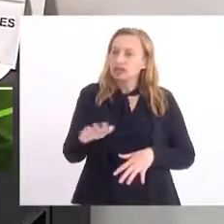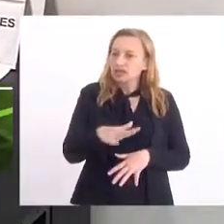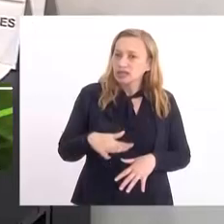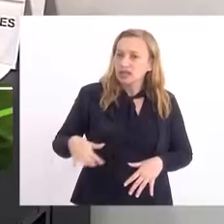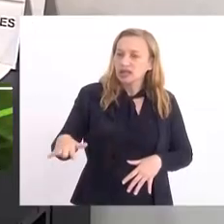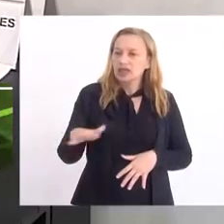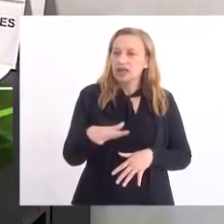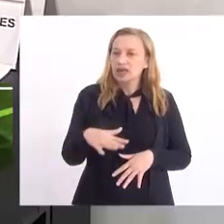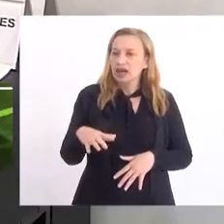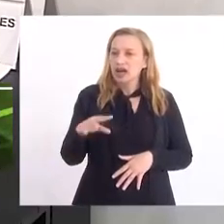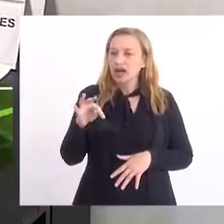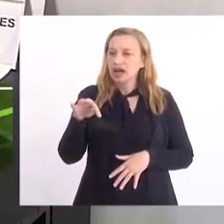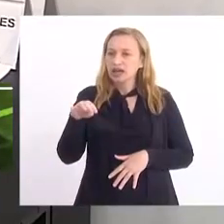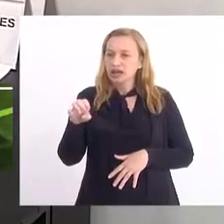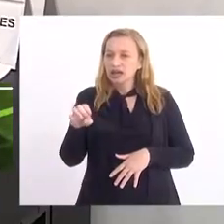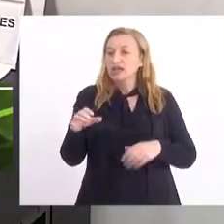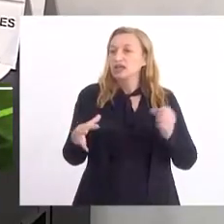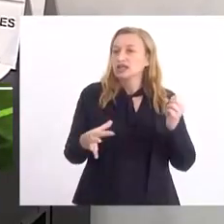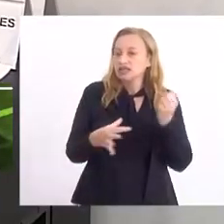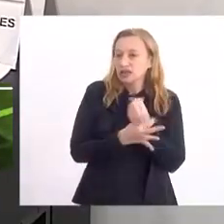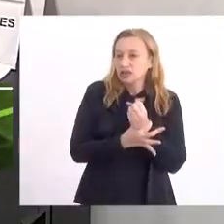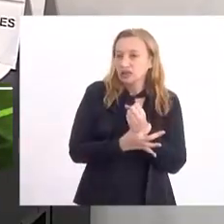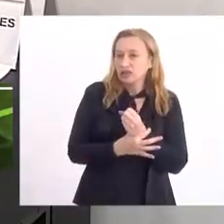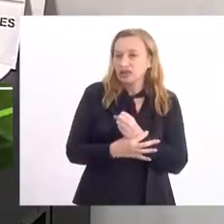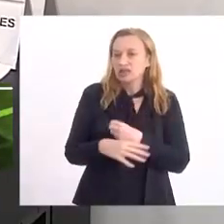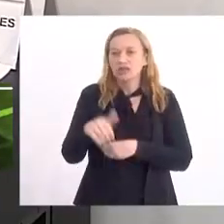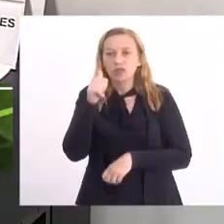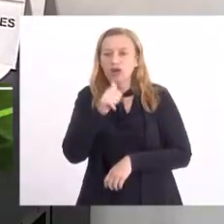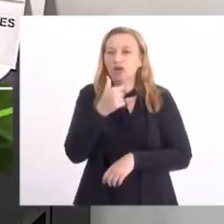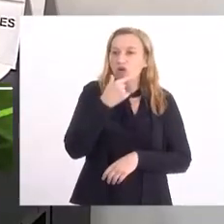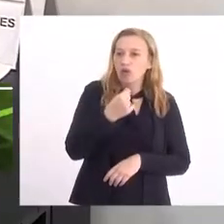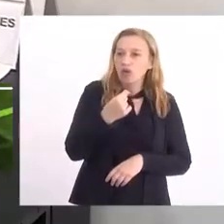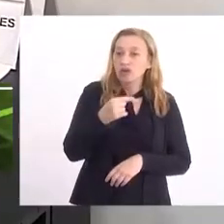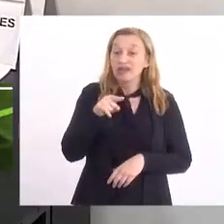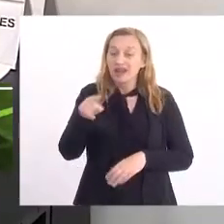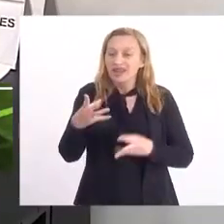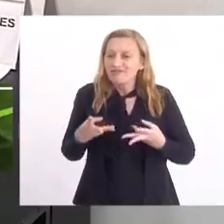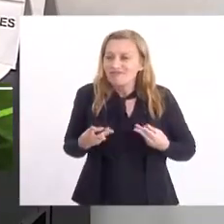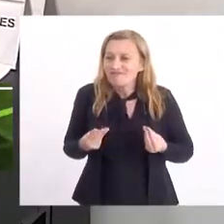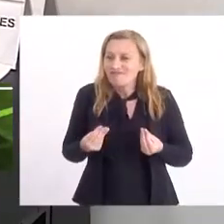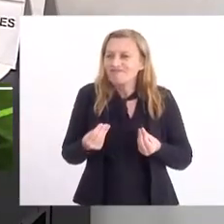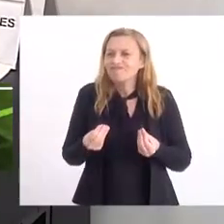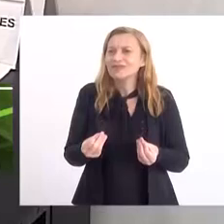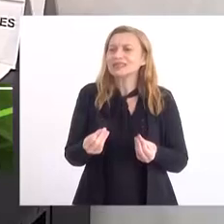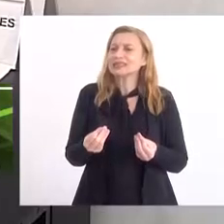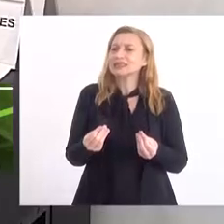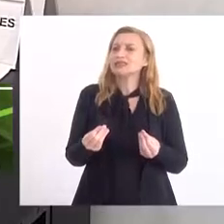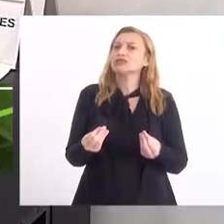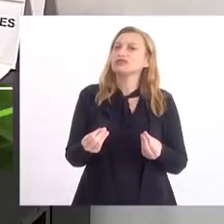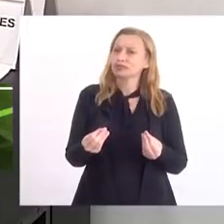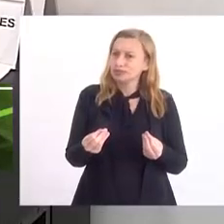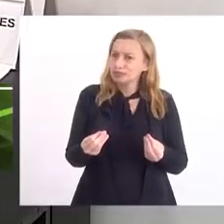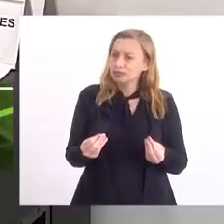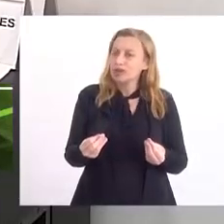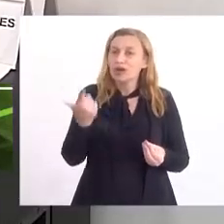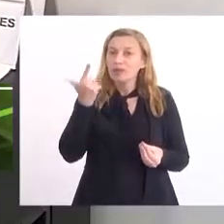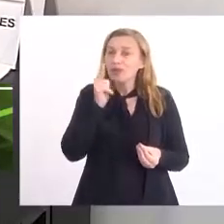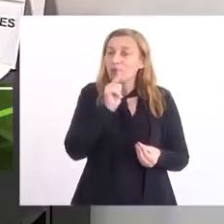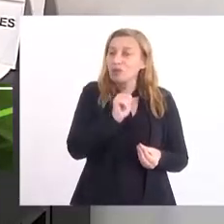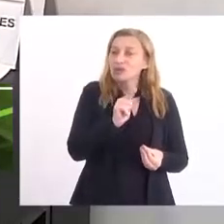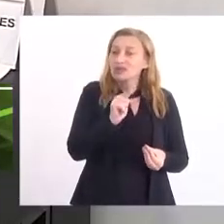que são agentes, feminino, masculino, a situação é sempre muito mais delicada. E é mais delicada também para se conseguir